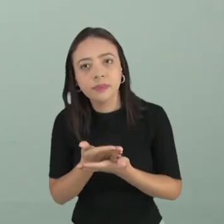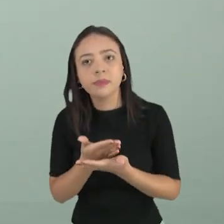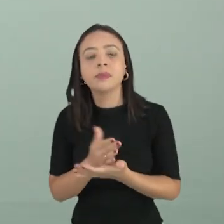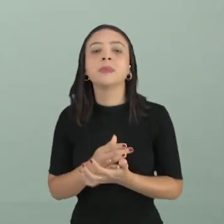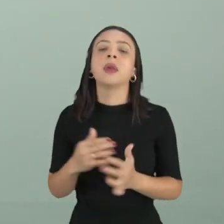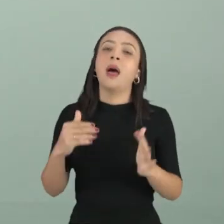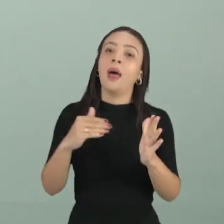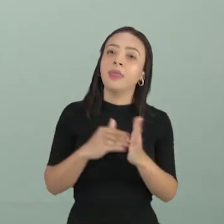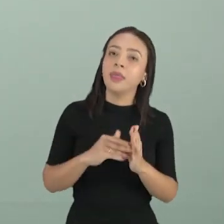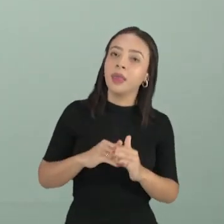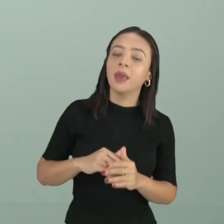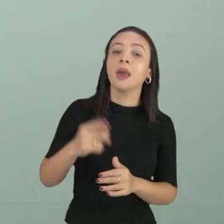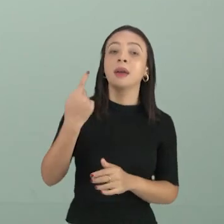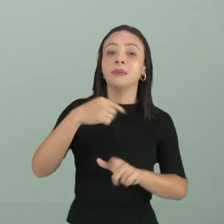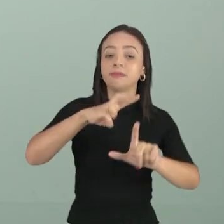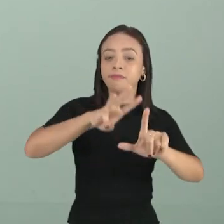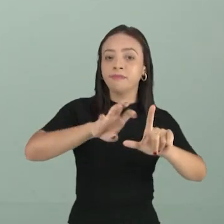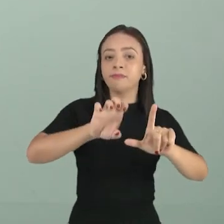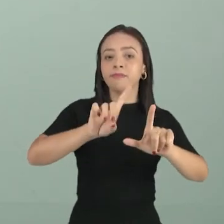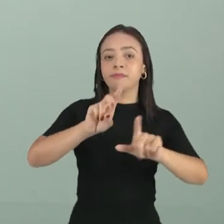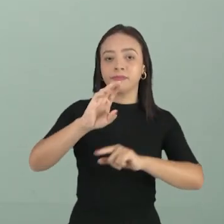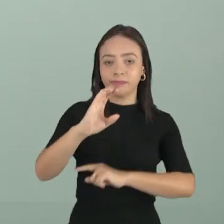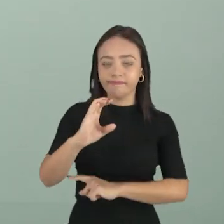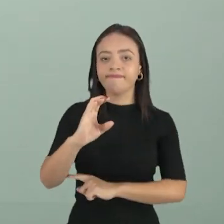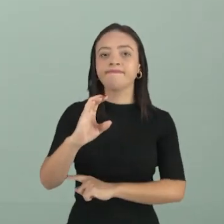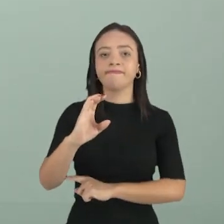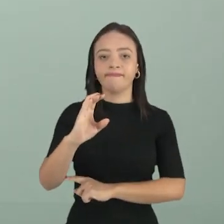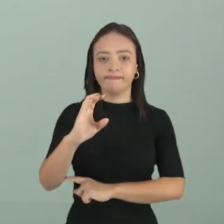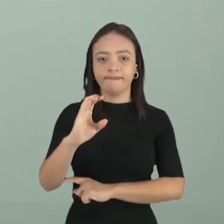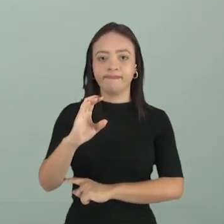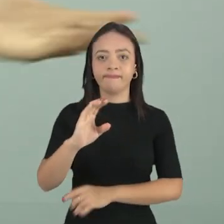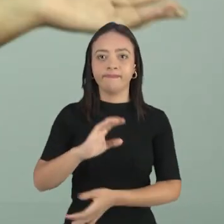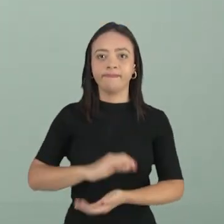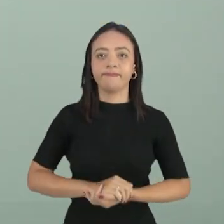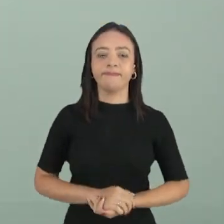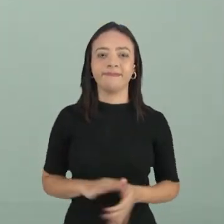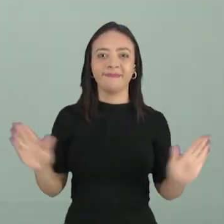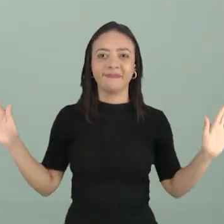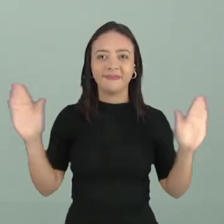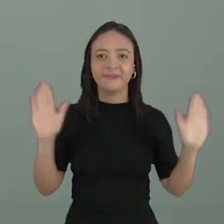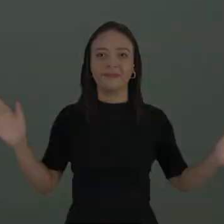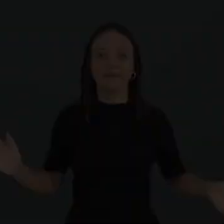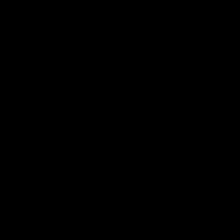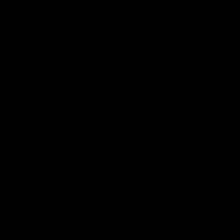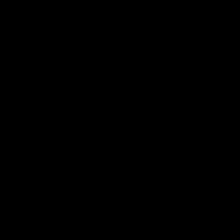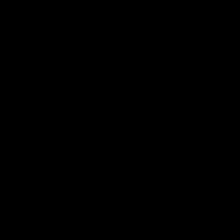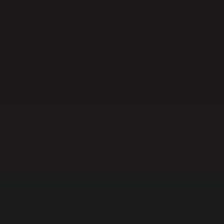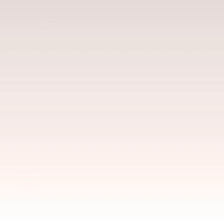Até mais, acessem o nosso portal eduque.acre. Tchau, tchau!